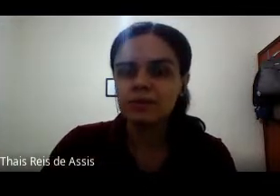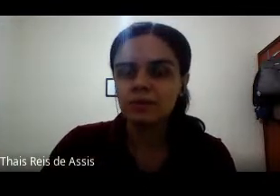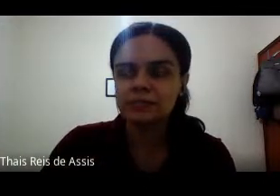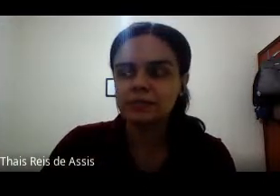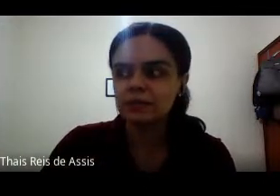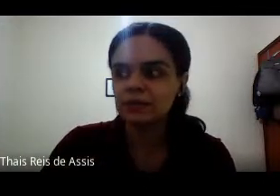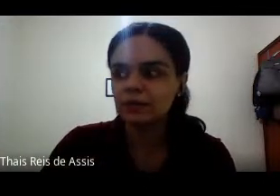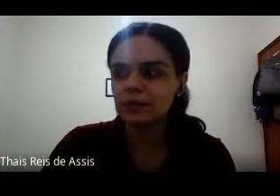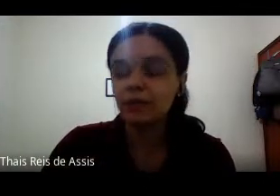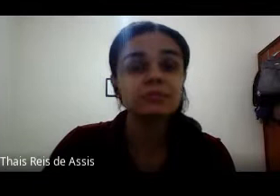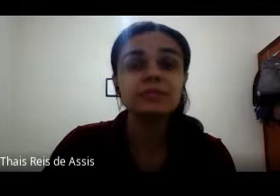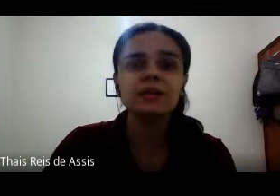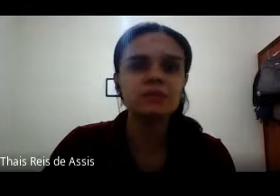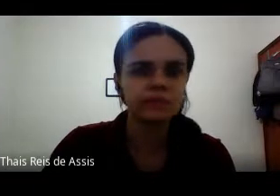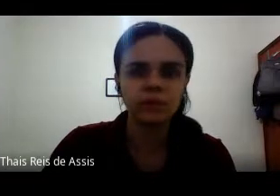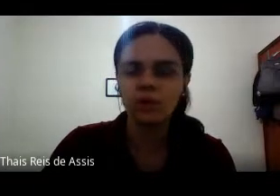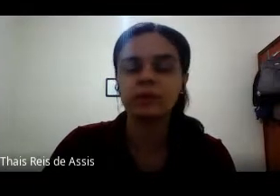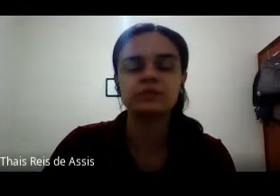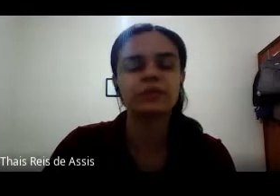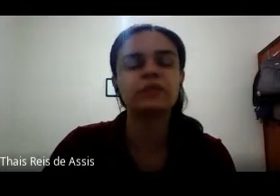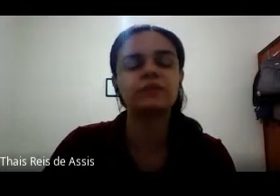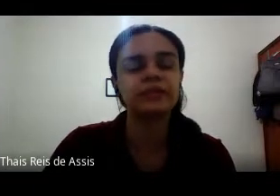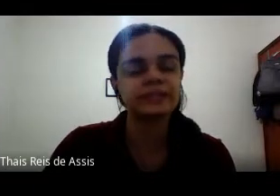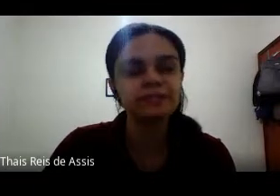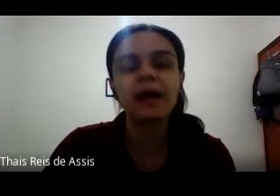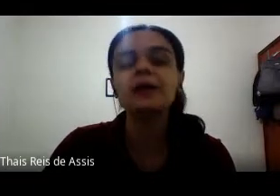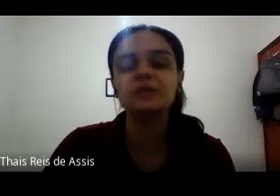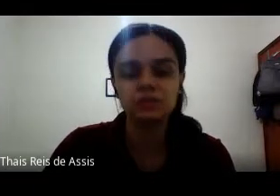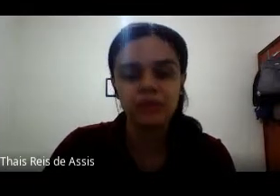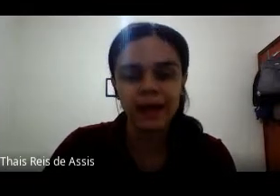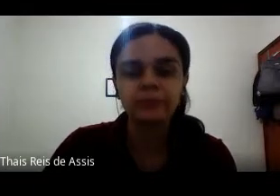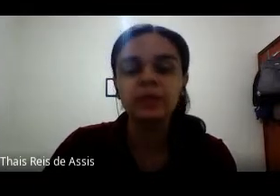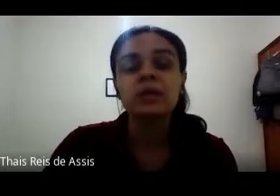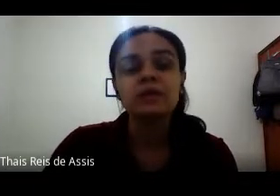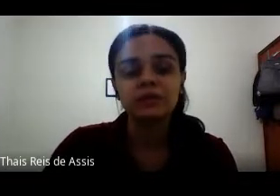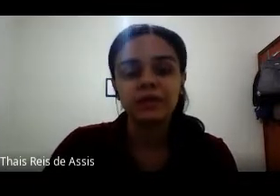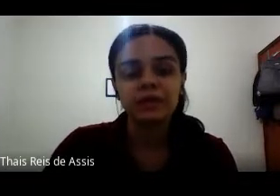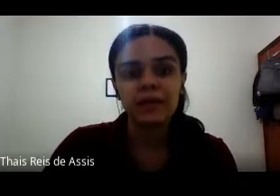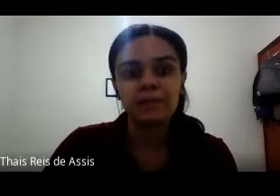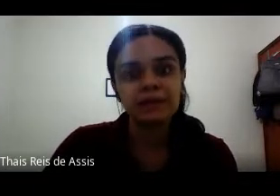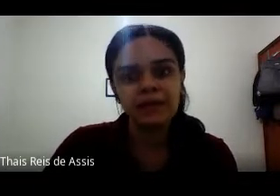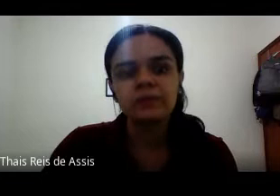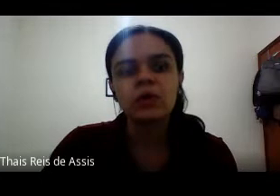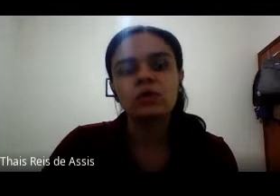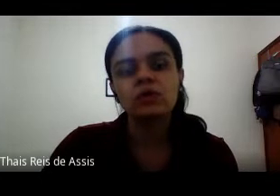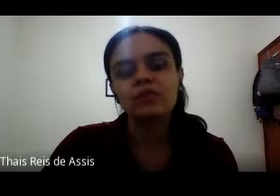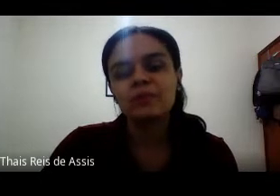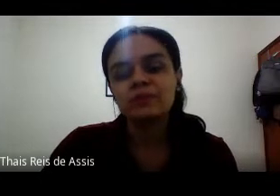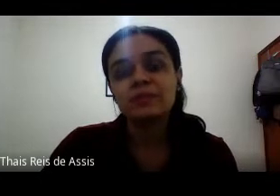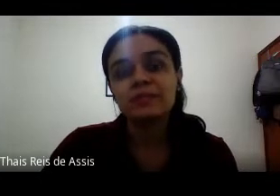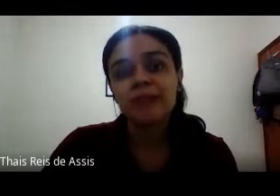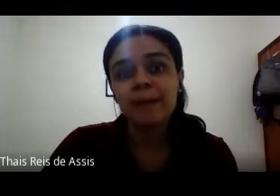alguma situação que eu não sei como resolver, eu vou ter que sentar, estudar e vou ter que aprender. O